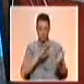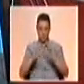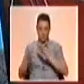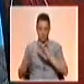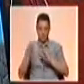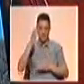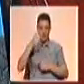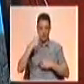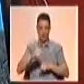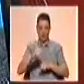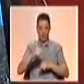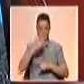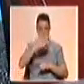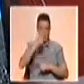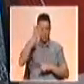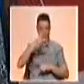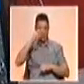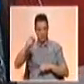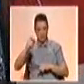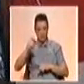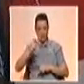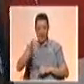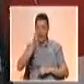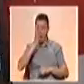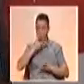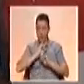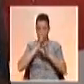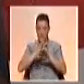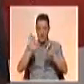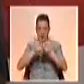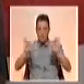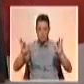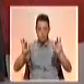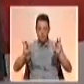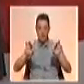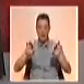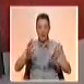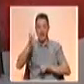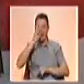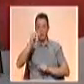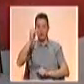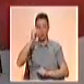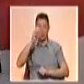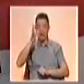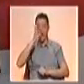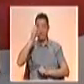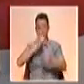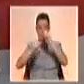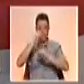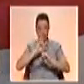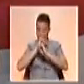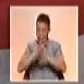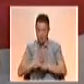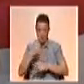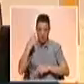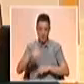cerca de metade, eventualmente um terço a metade da população não tem água canalizada e água potável. Há pouco estava-me a perguntar o valor do saneamento, estamos a